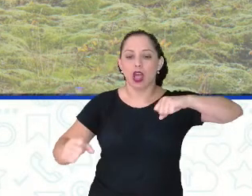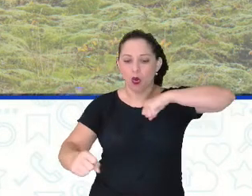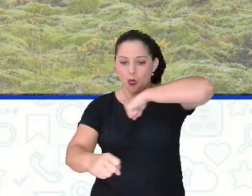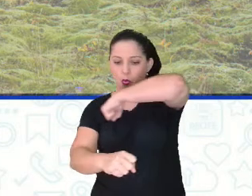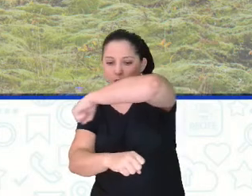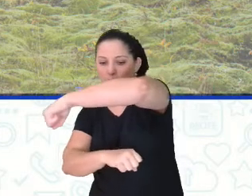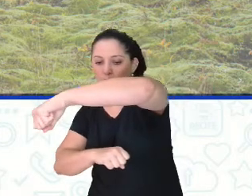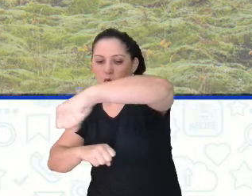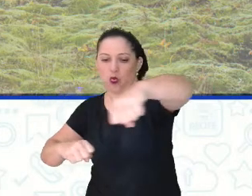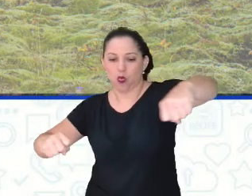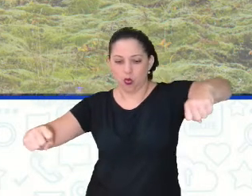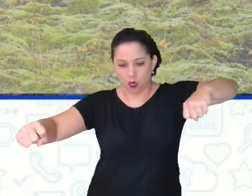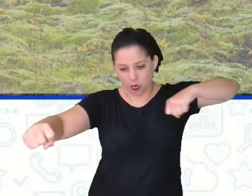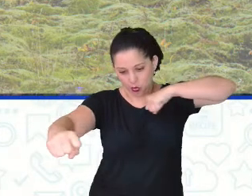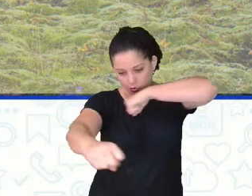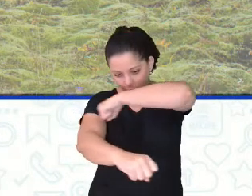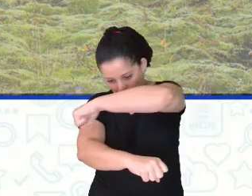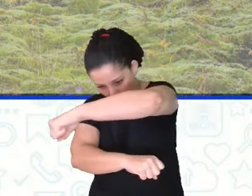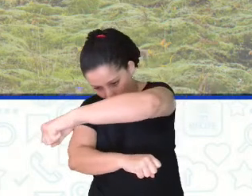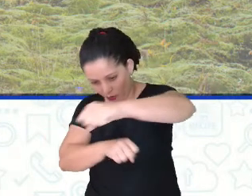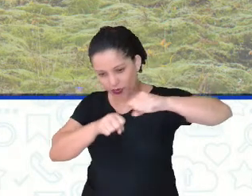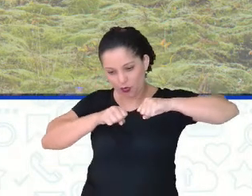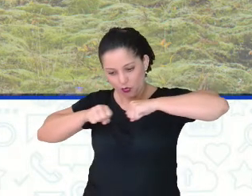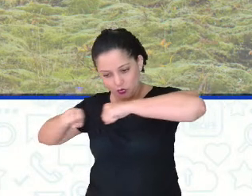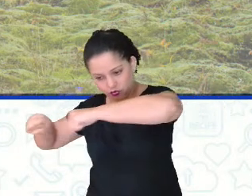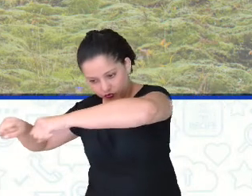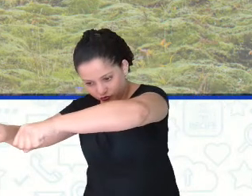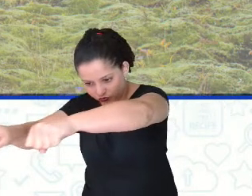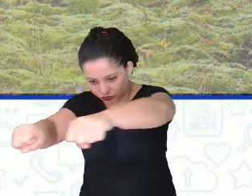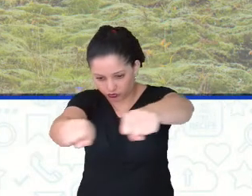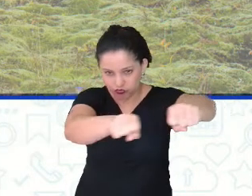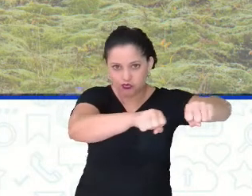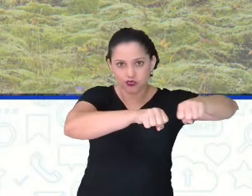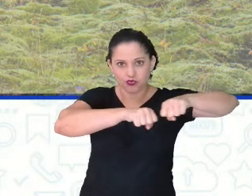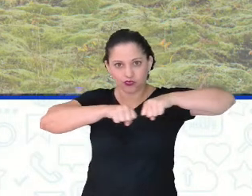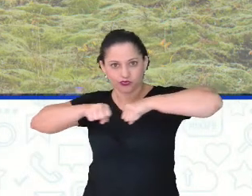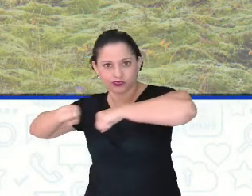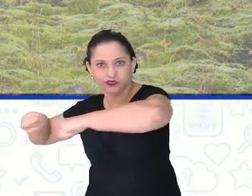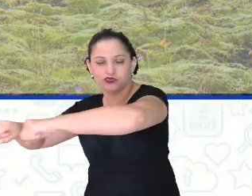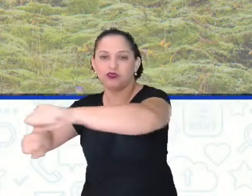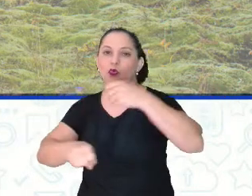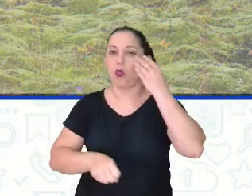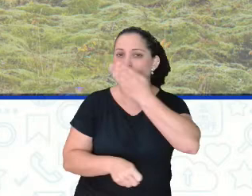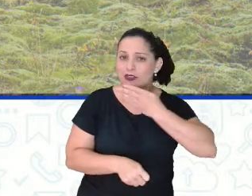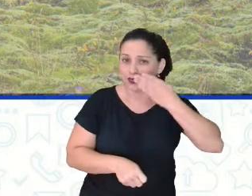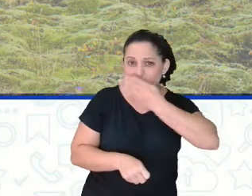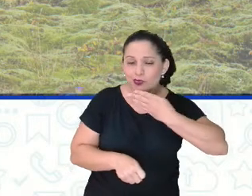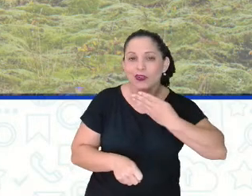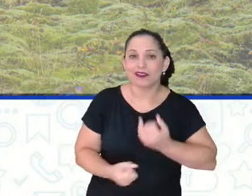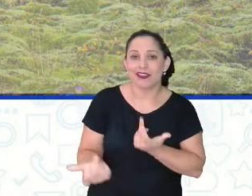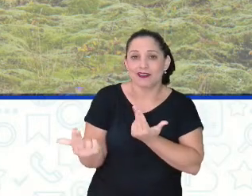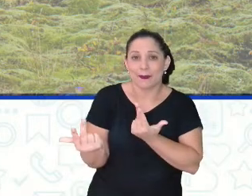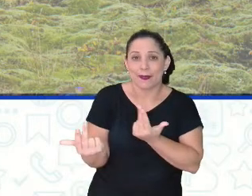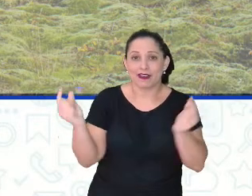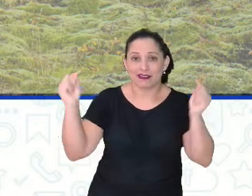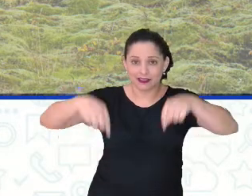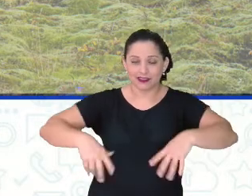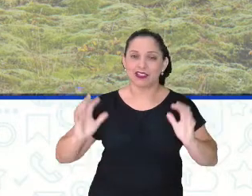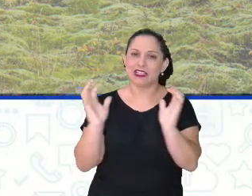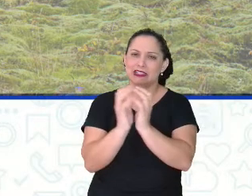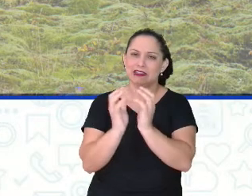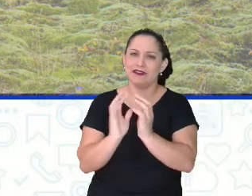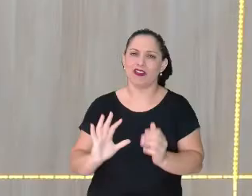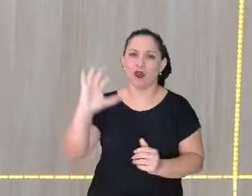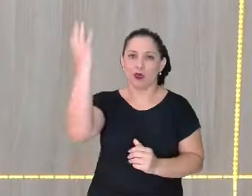da cana-de-açúcar. Por que eu trouxe essa imagem? Porque é muito perto da nossa história real aqui, da história de Recife, da história